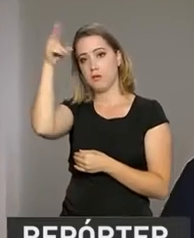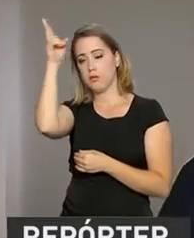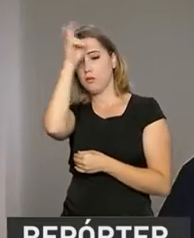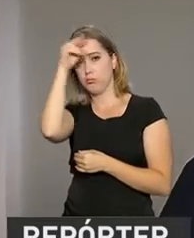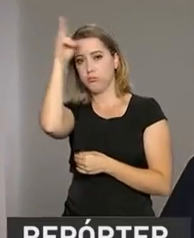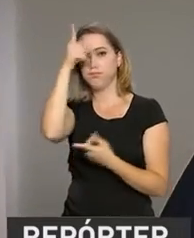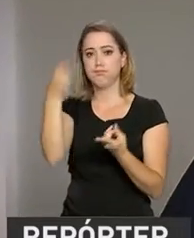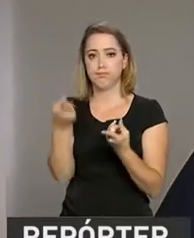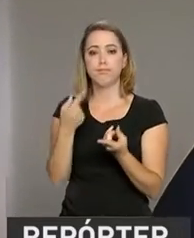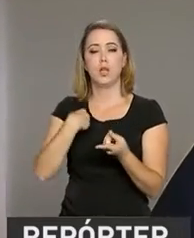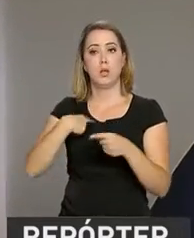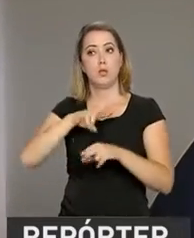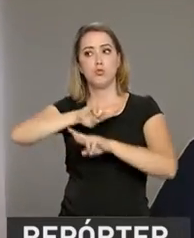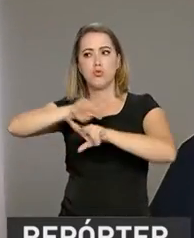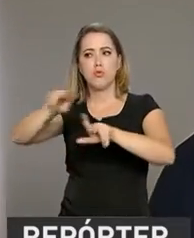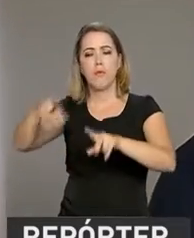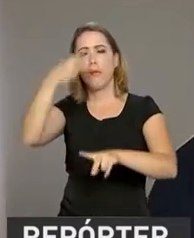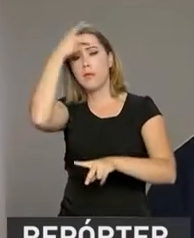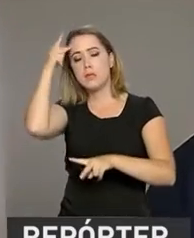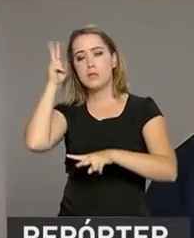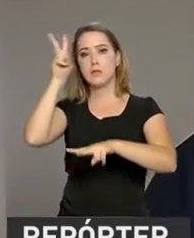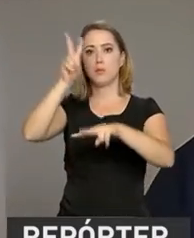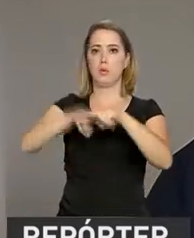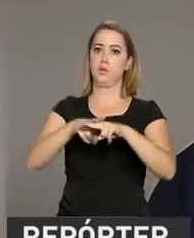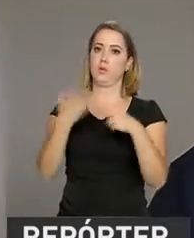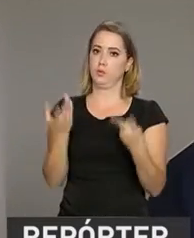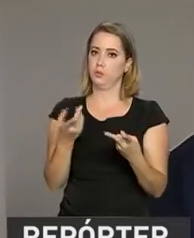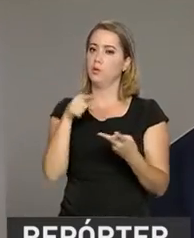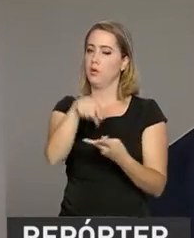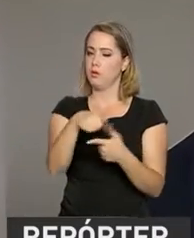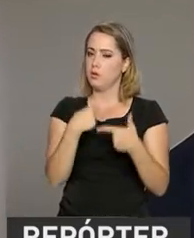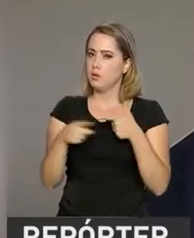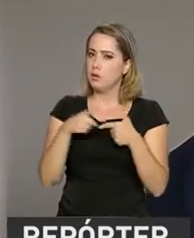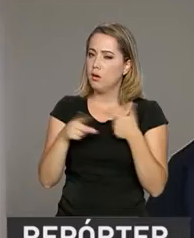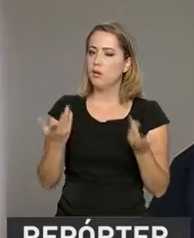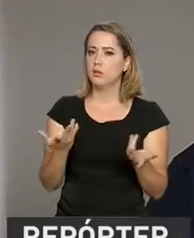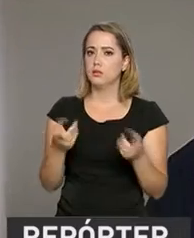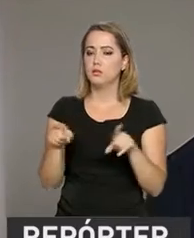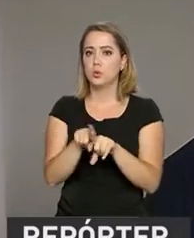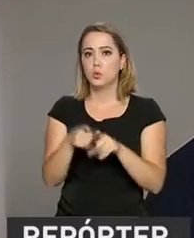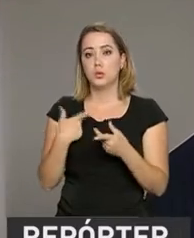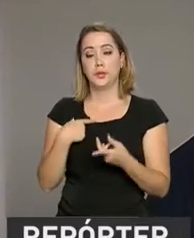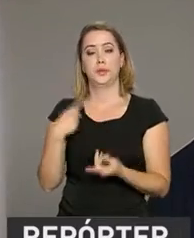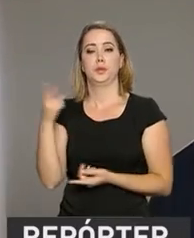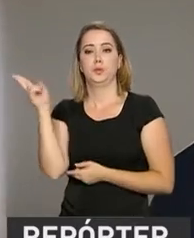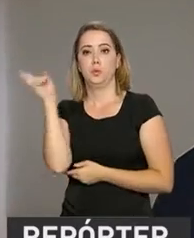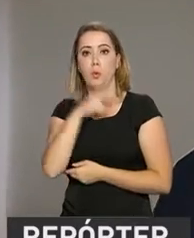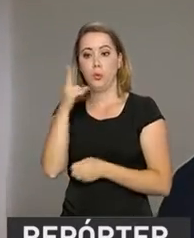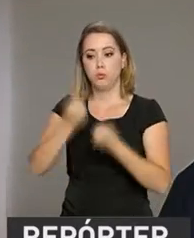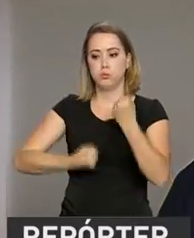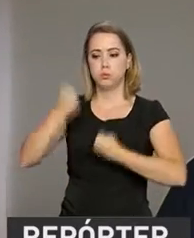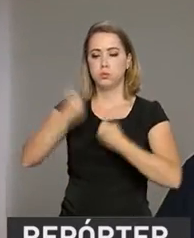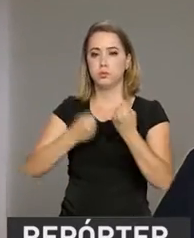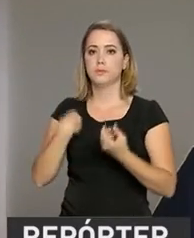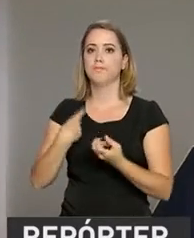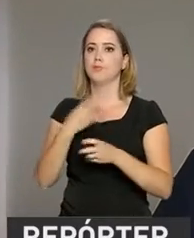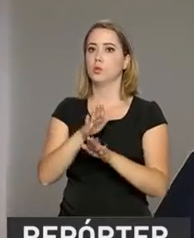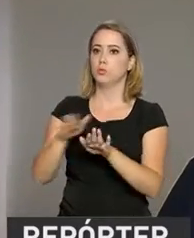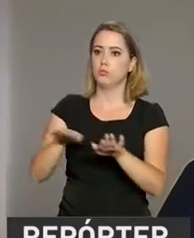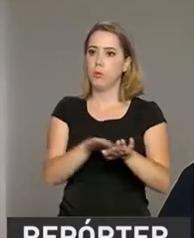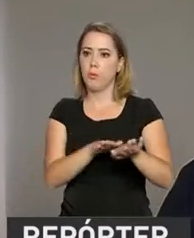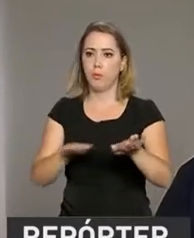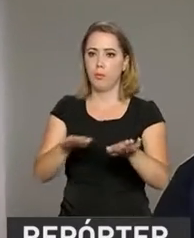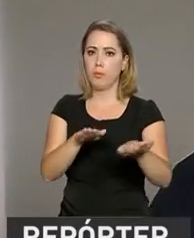por essa infração, né? Então, são essas condutas mais lesivas. Junte-se a isso o excesso de velocidade, nós temos a ultrapassagem